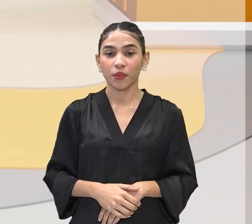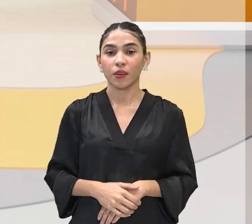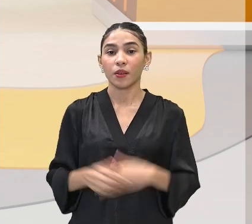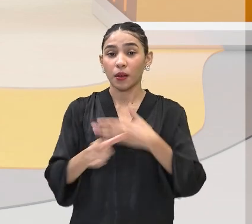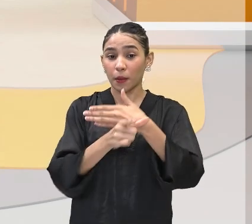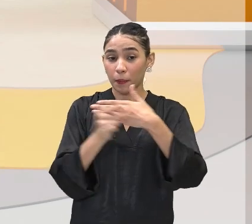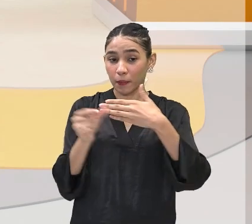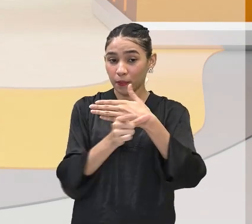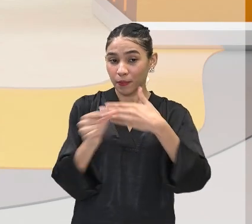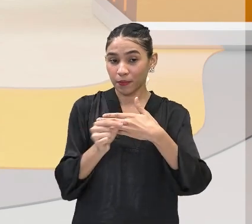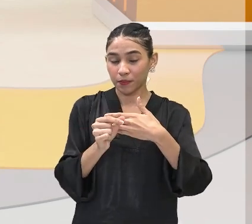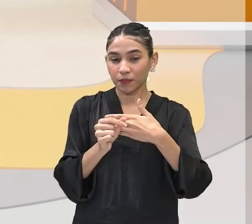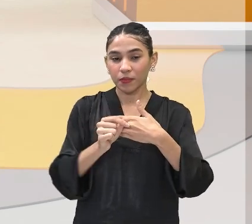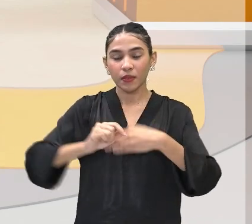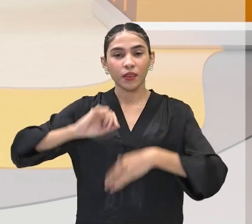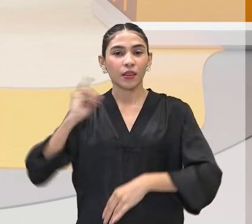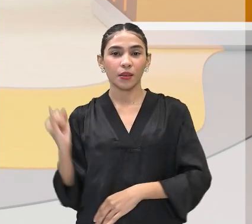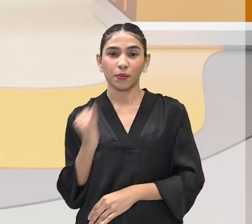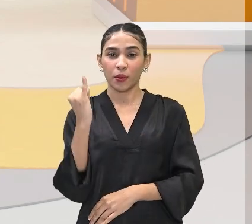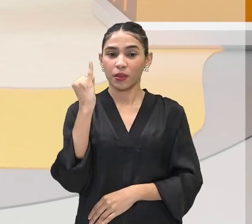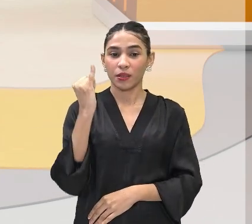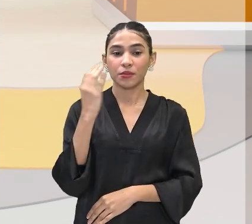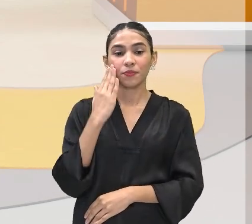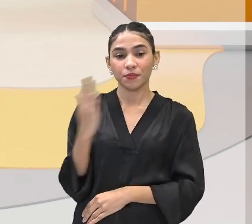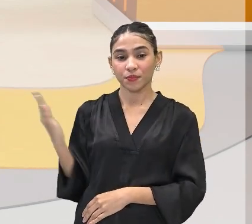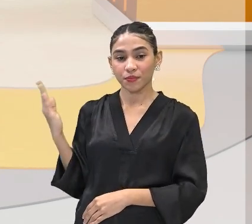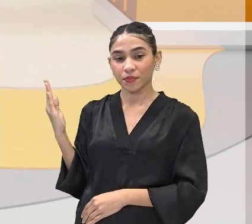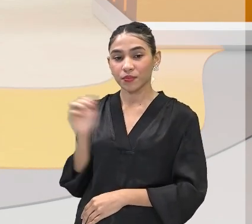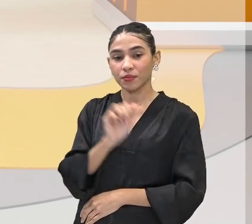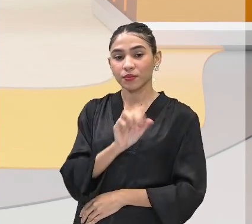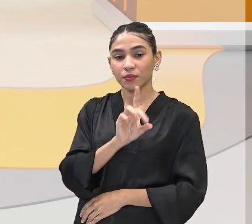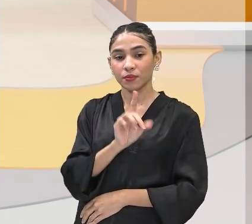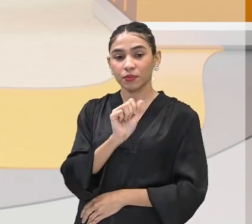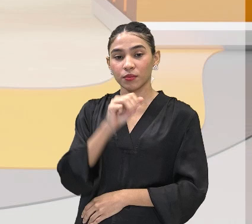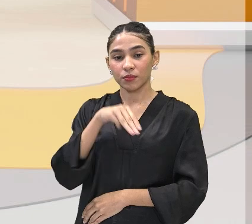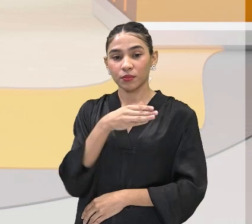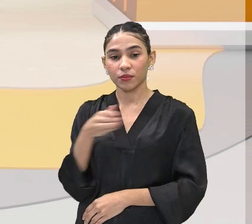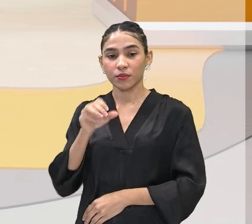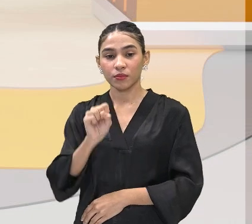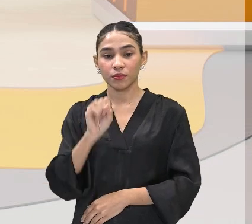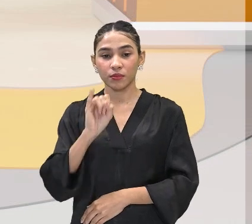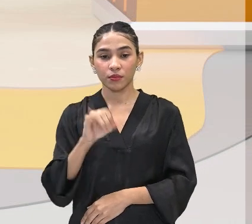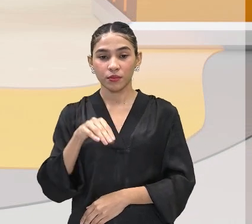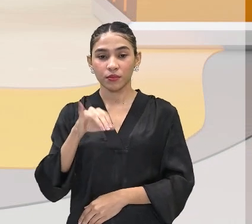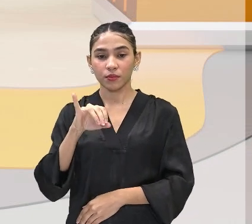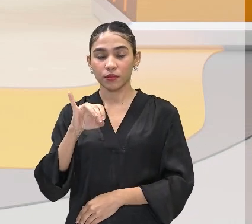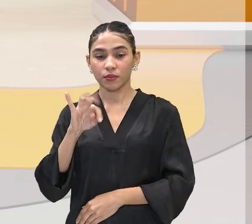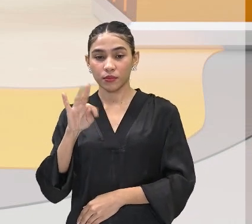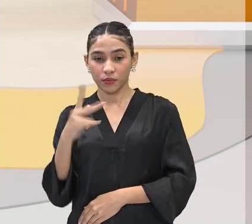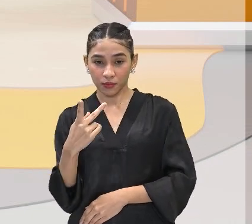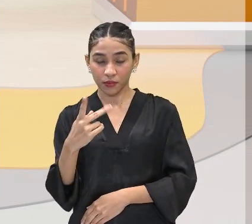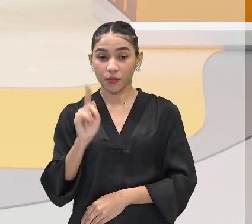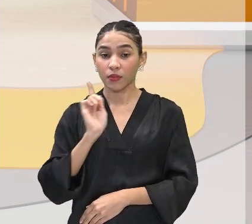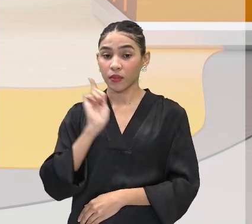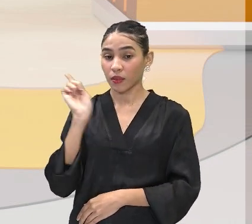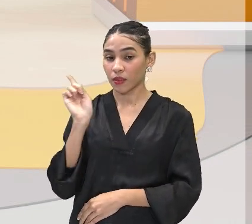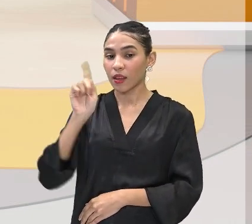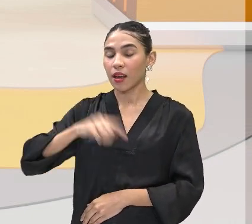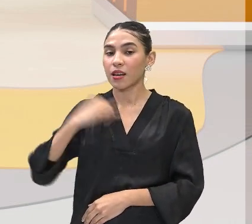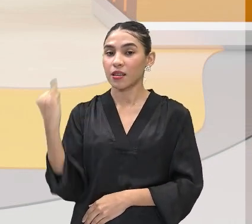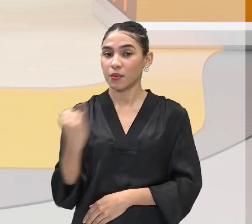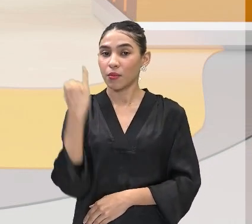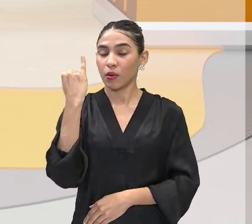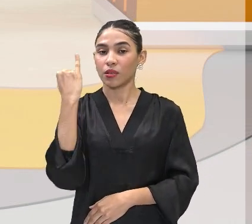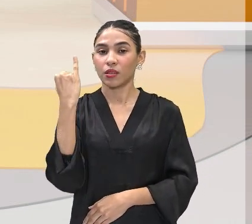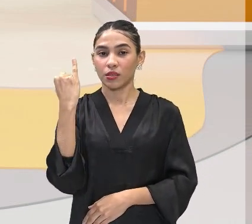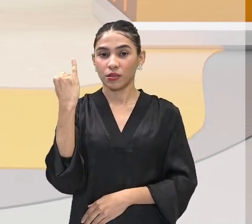pensador fundamental, que é o Adam Smith. O Adam Smith ele vai ser